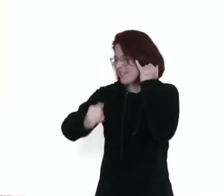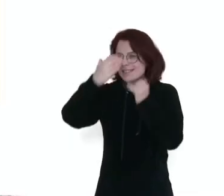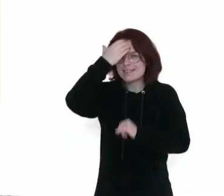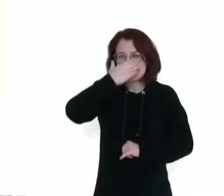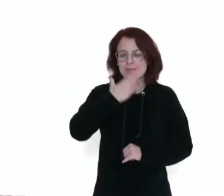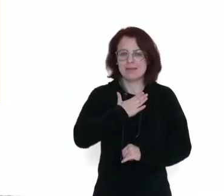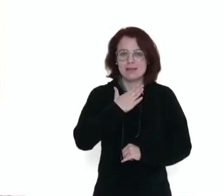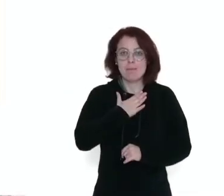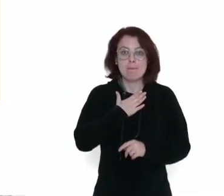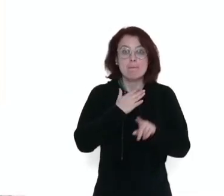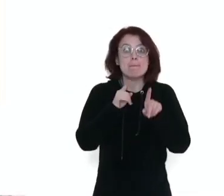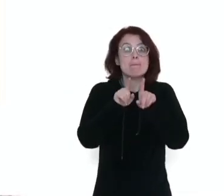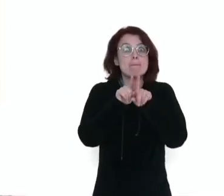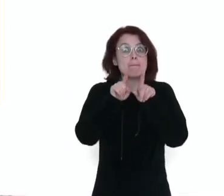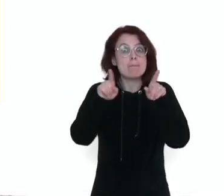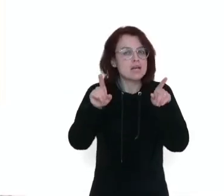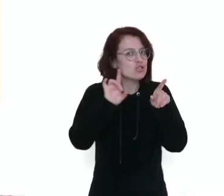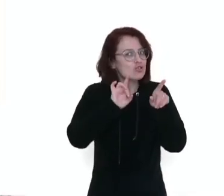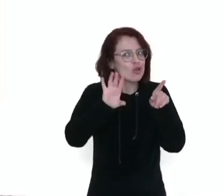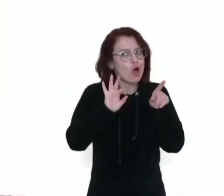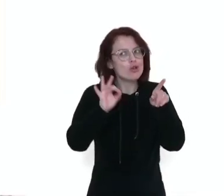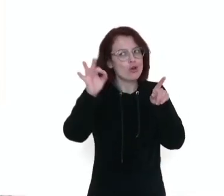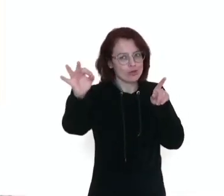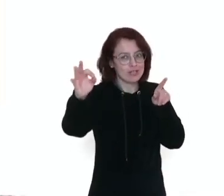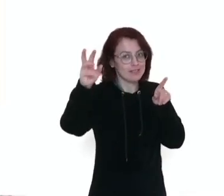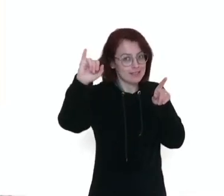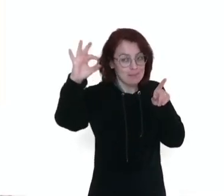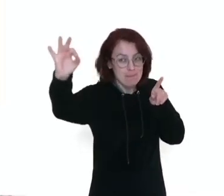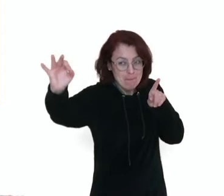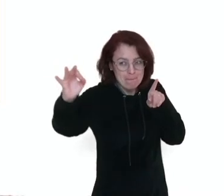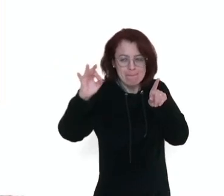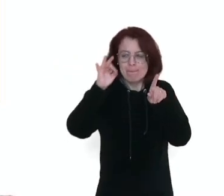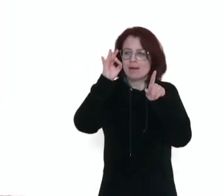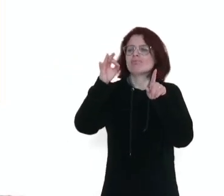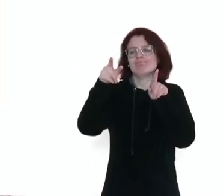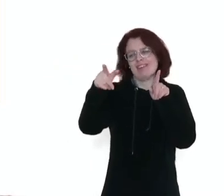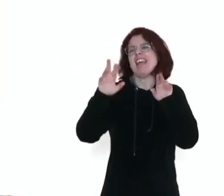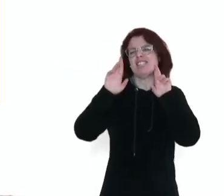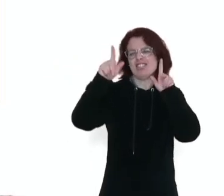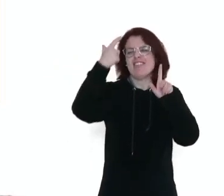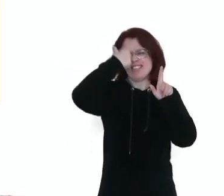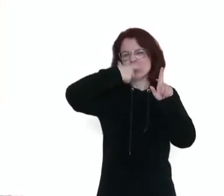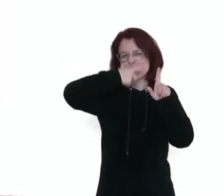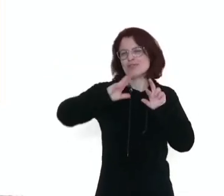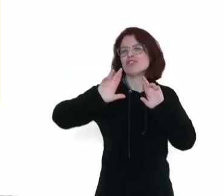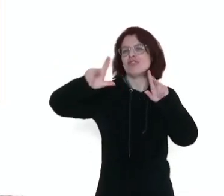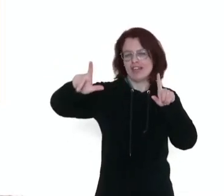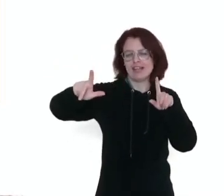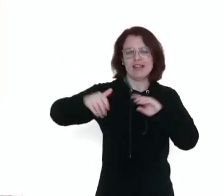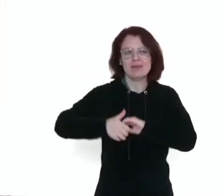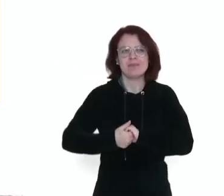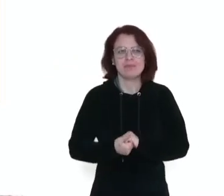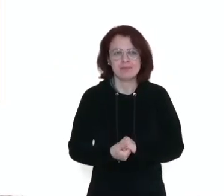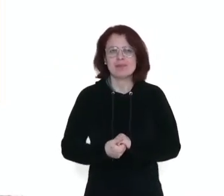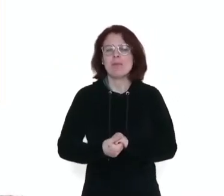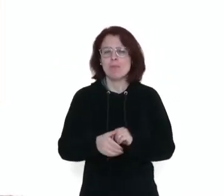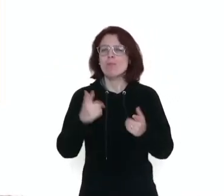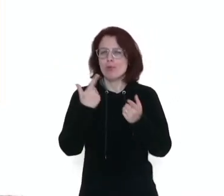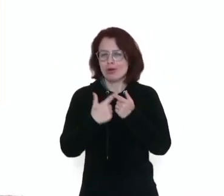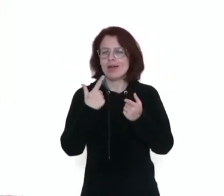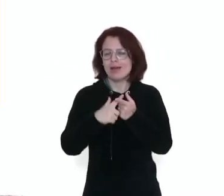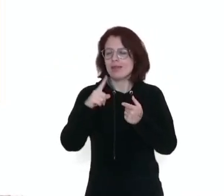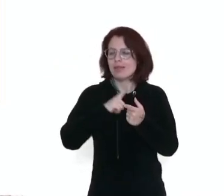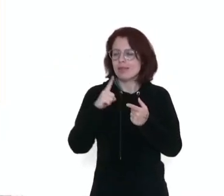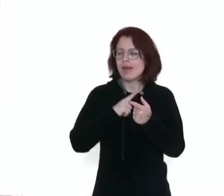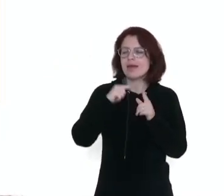escarrada, mas só de longe. Se a gente observasse de perto, acabava descobrindo uma porção de